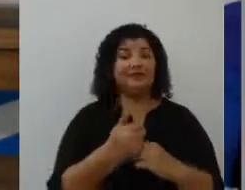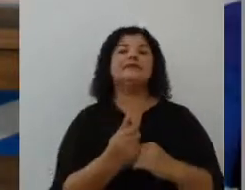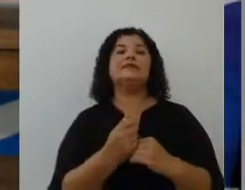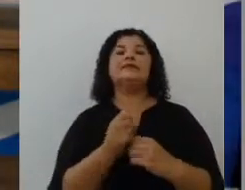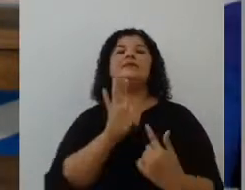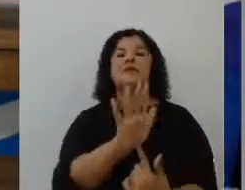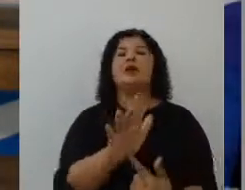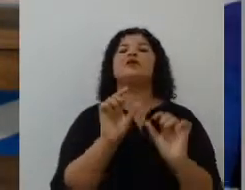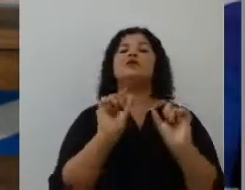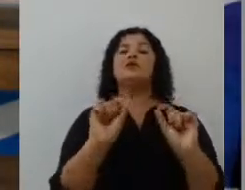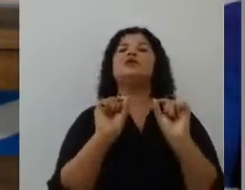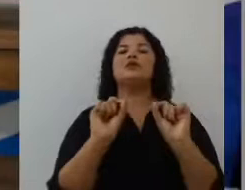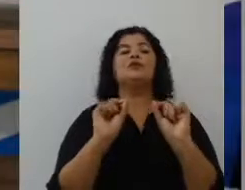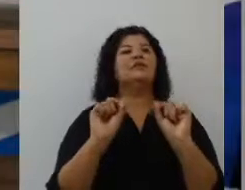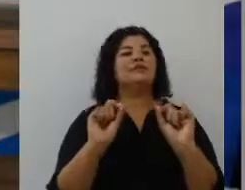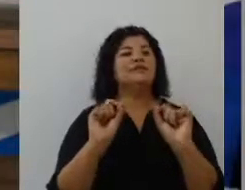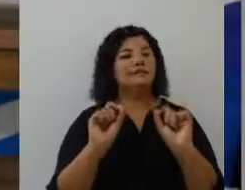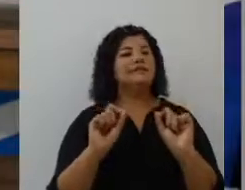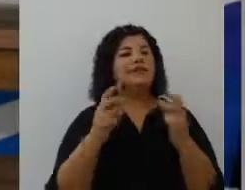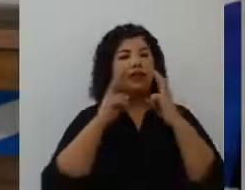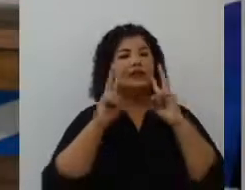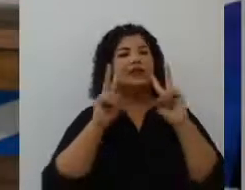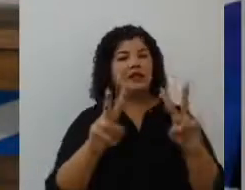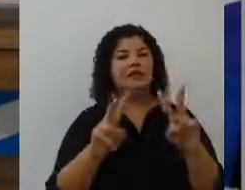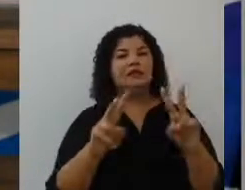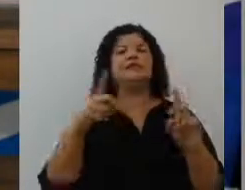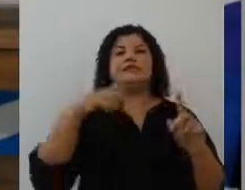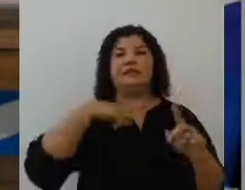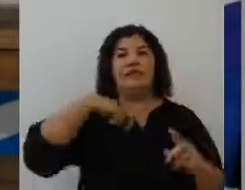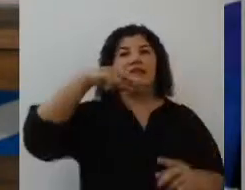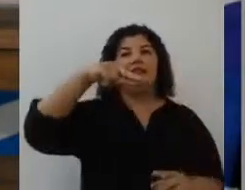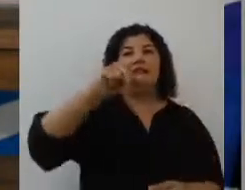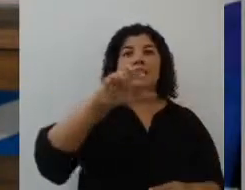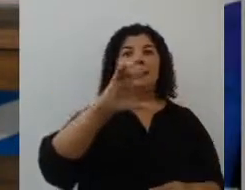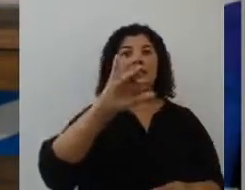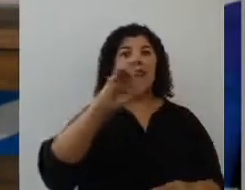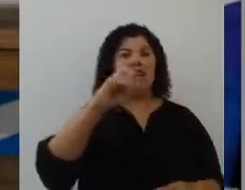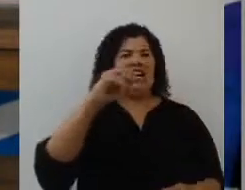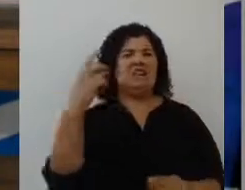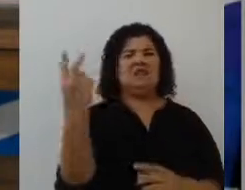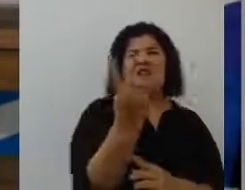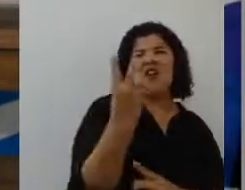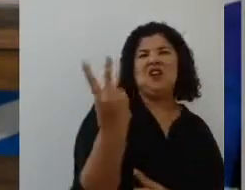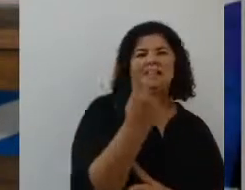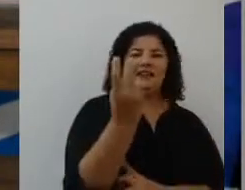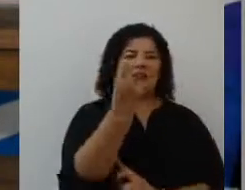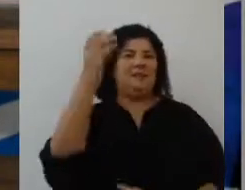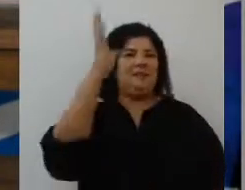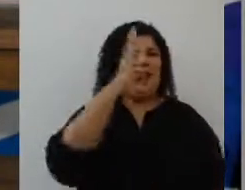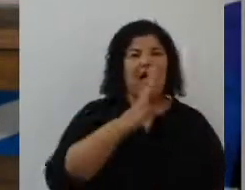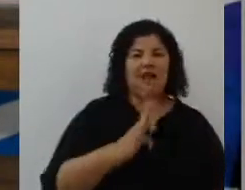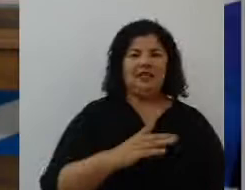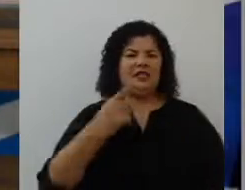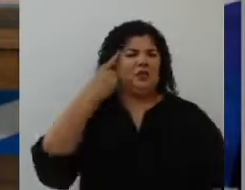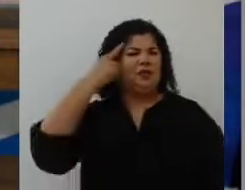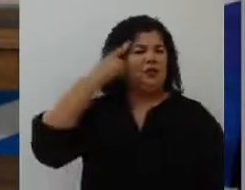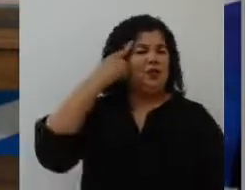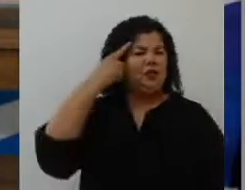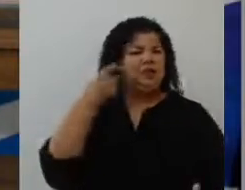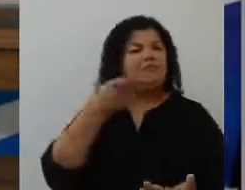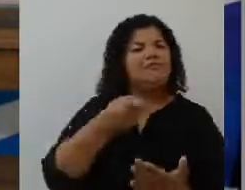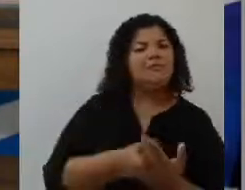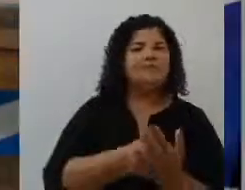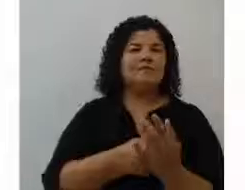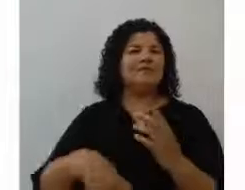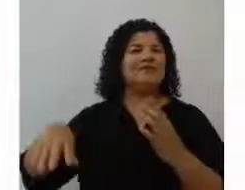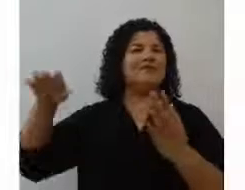isso aqui, ó. Presta bem atenção. Nacionalismo, valorização da pátria, nacionalismo ufanista, indianismo. Olha na